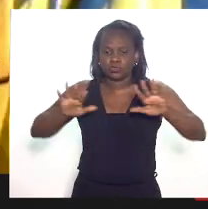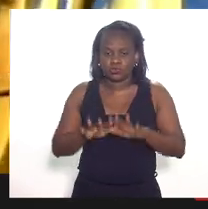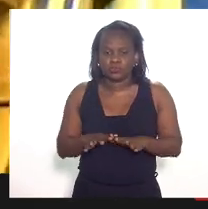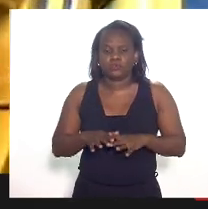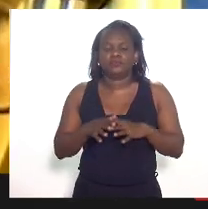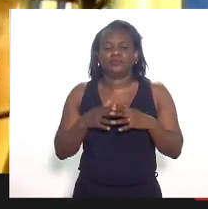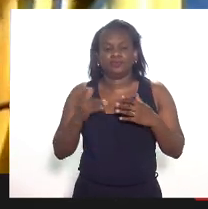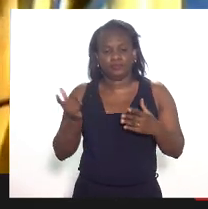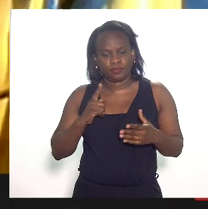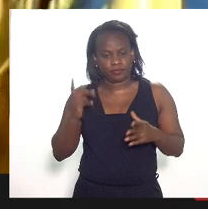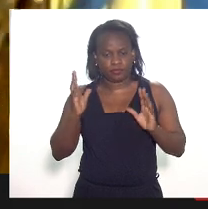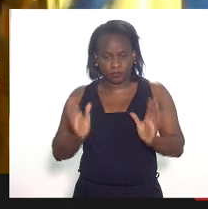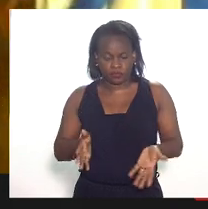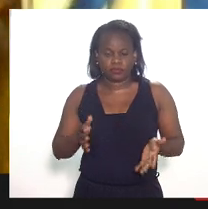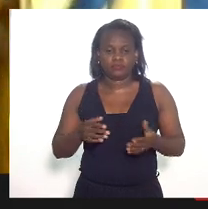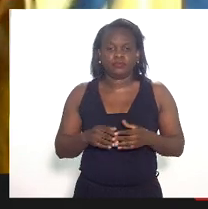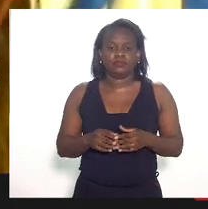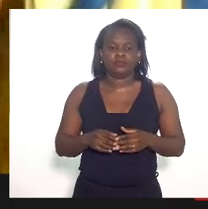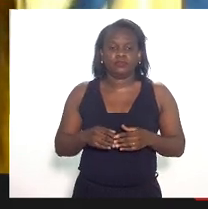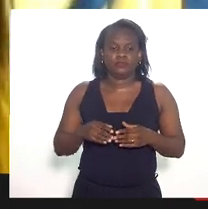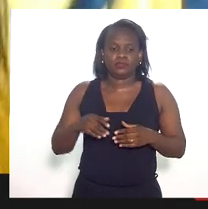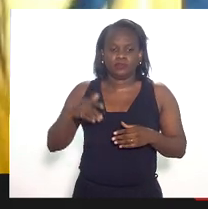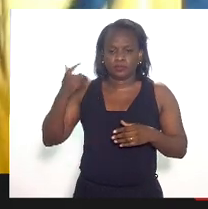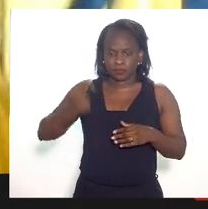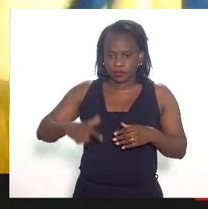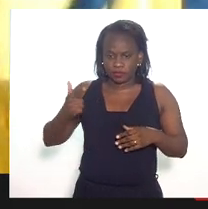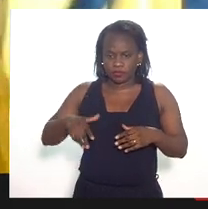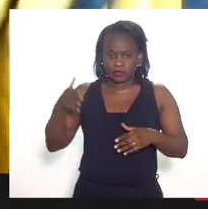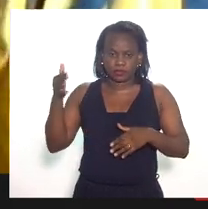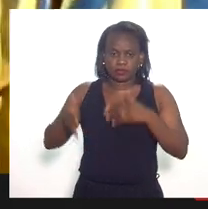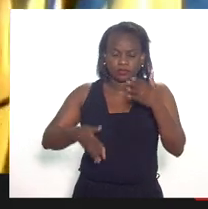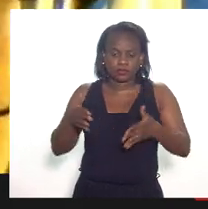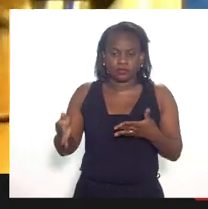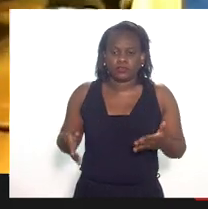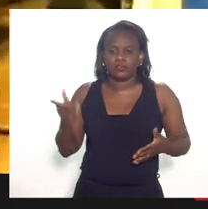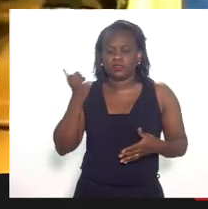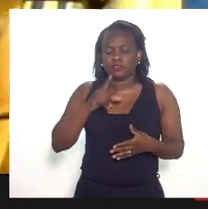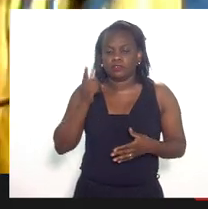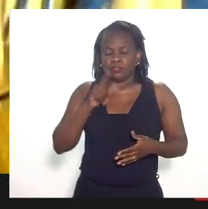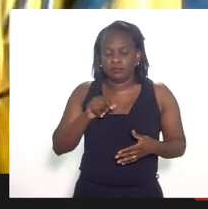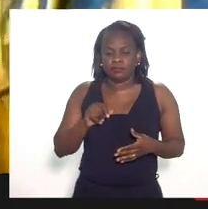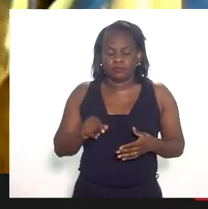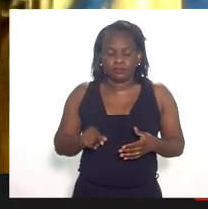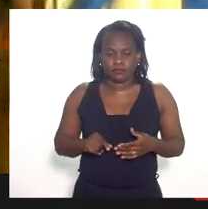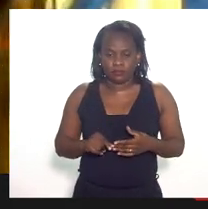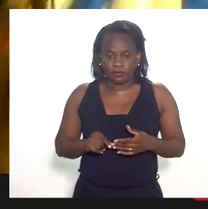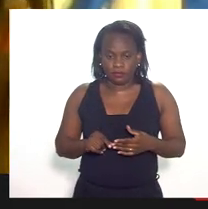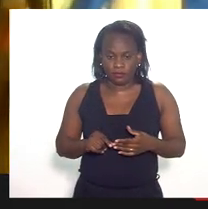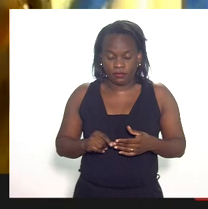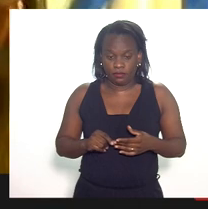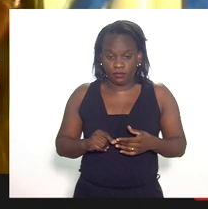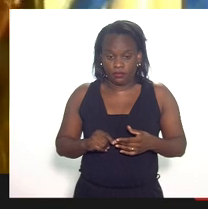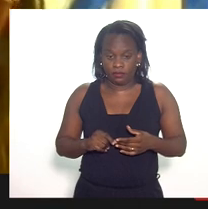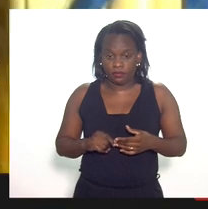Já temos abastecimento de seringas, fizemos um pregão e conseguimos